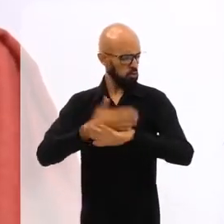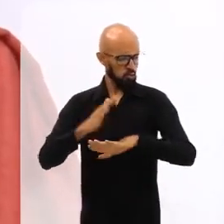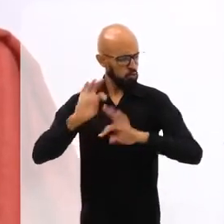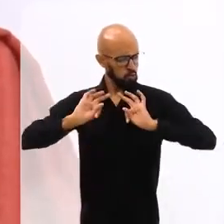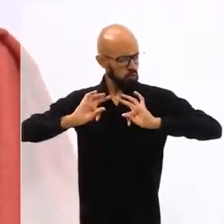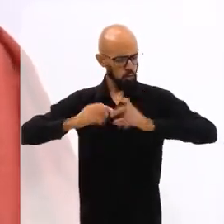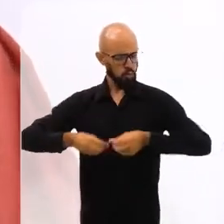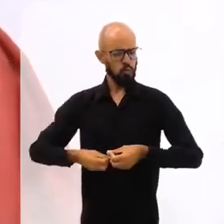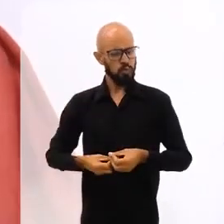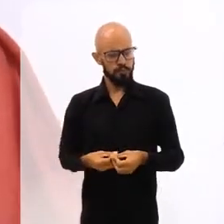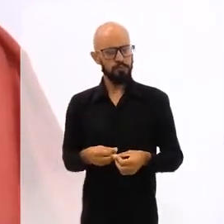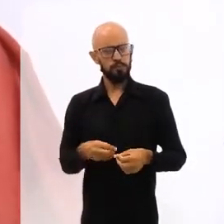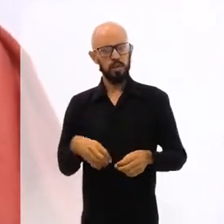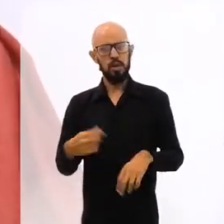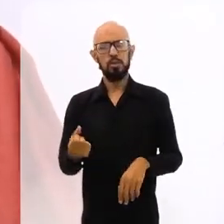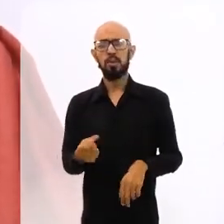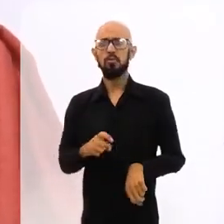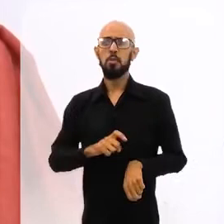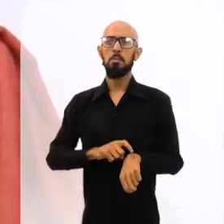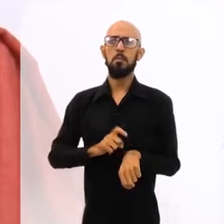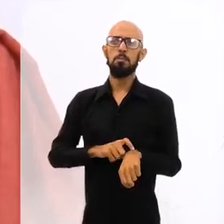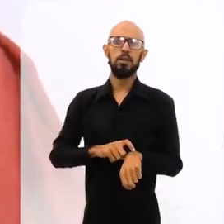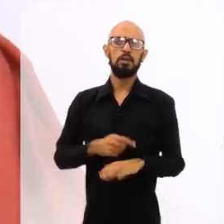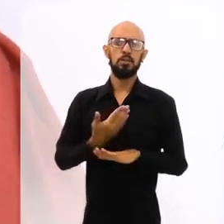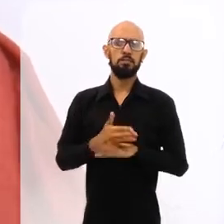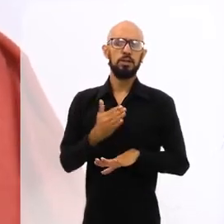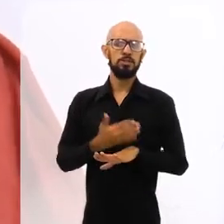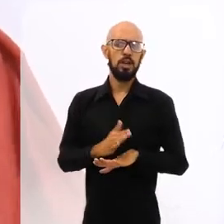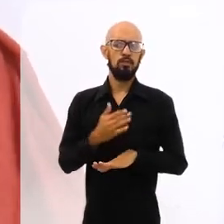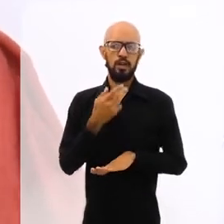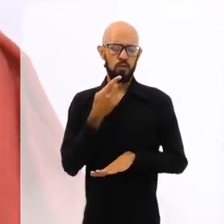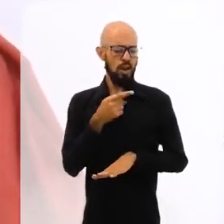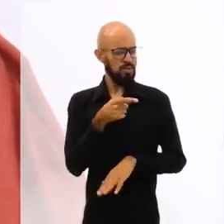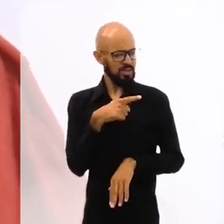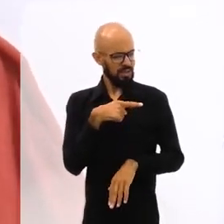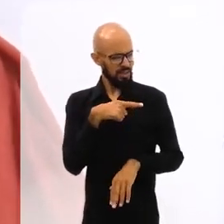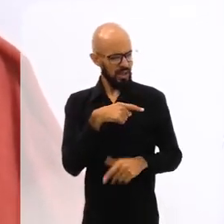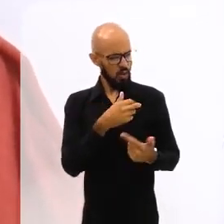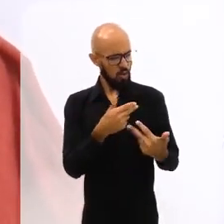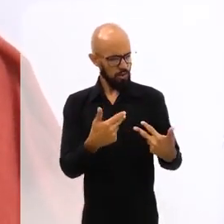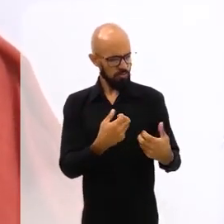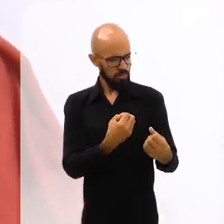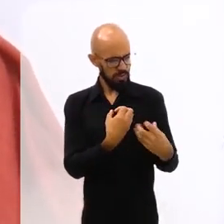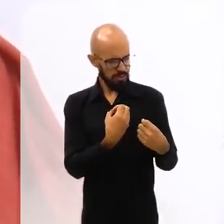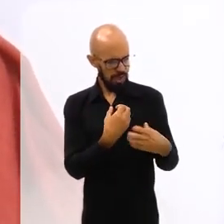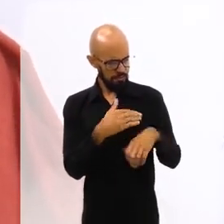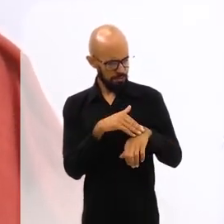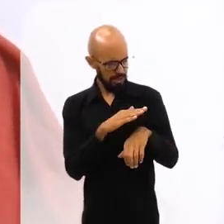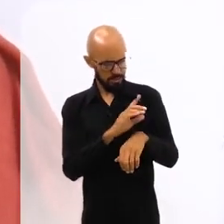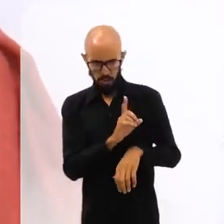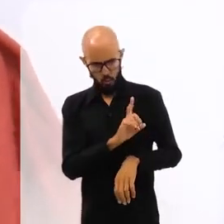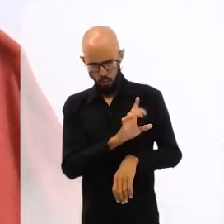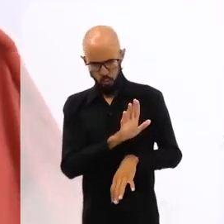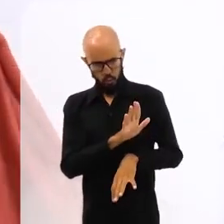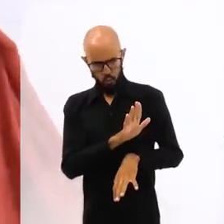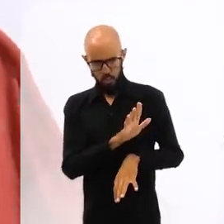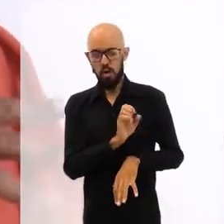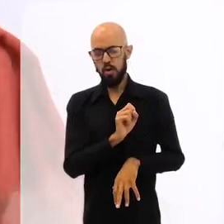Foi praticando, praticando. Então, quando chegou um momento que ele praticava, ele dizia assim: bom, você tem mais alguma coisa para me ensinar? Não, não